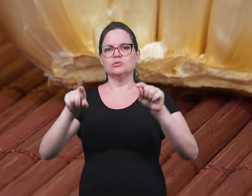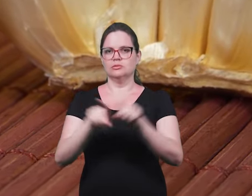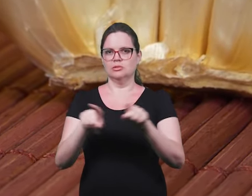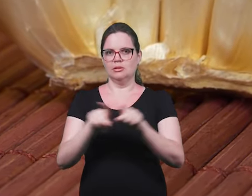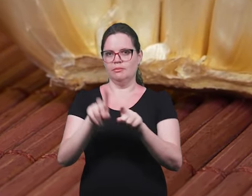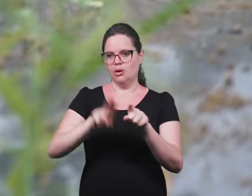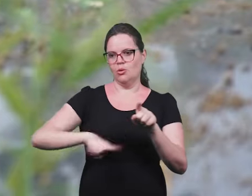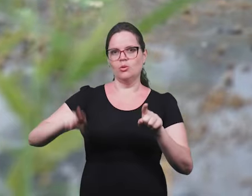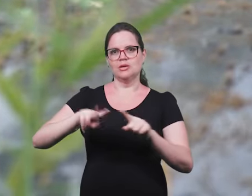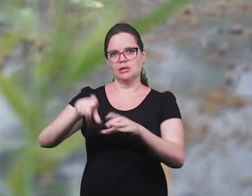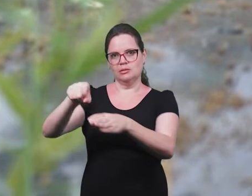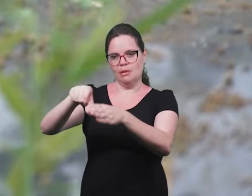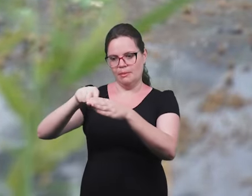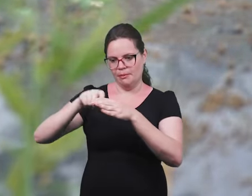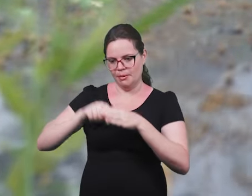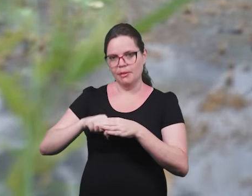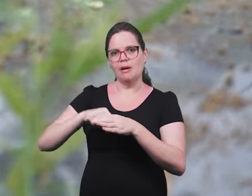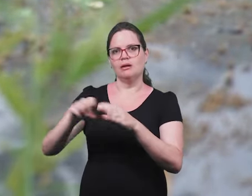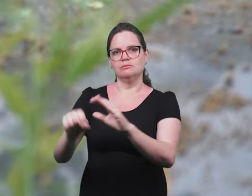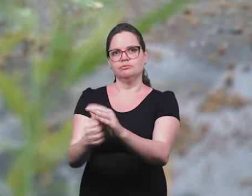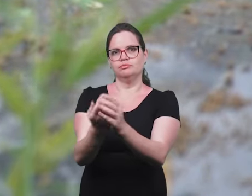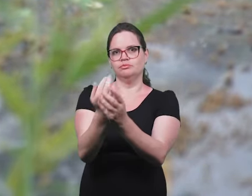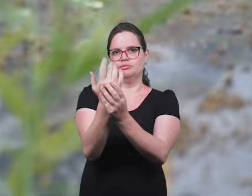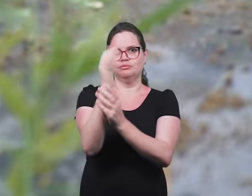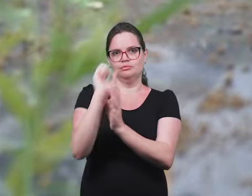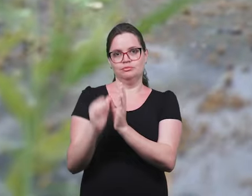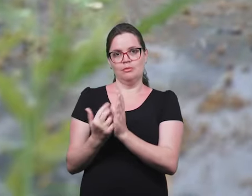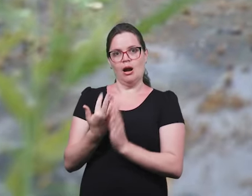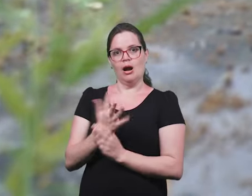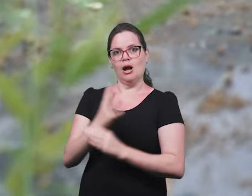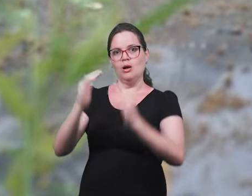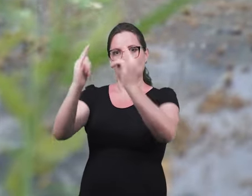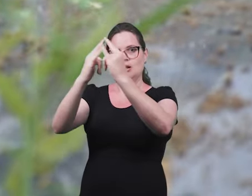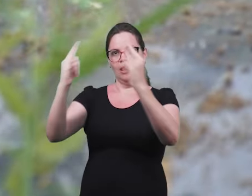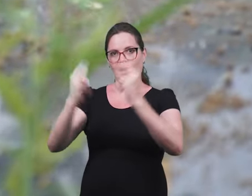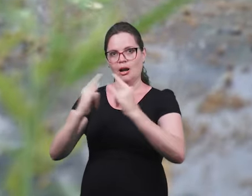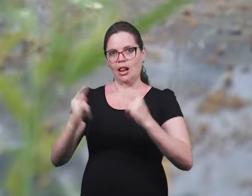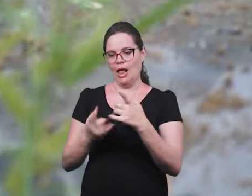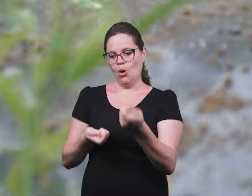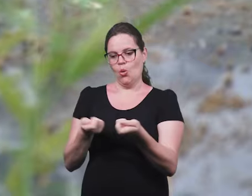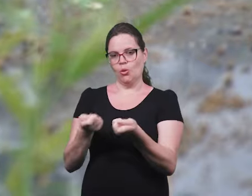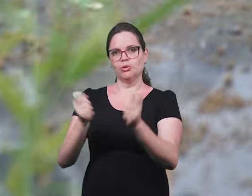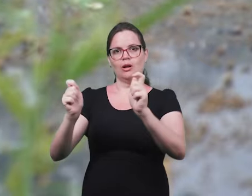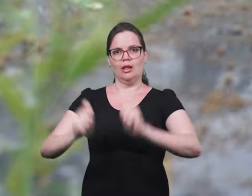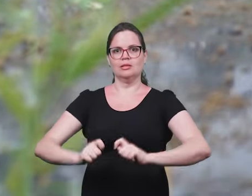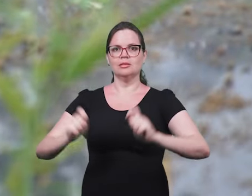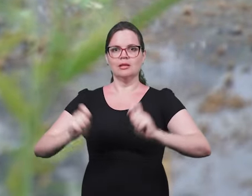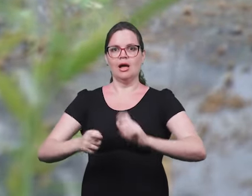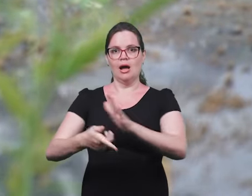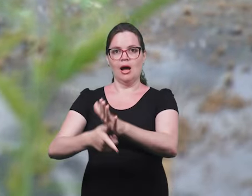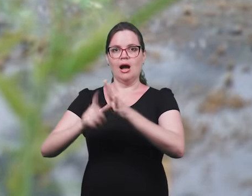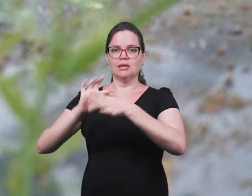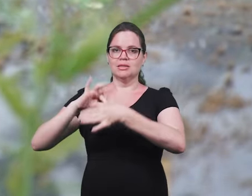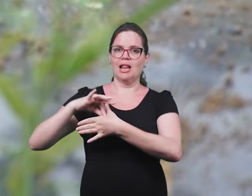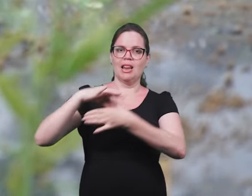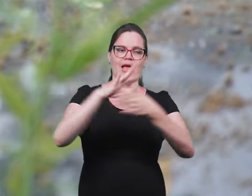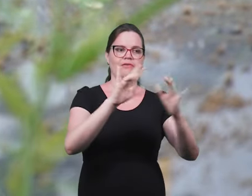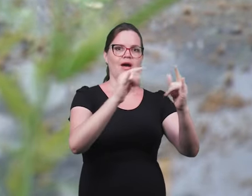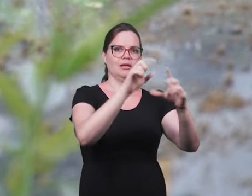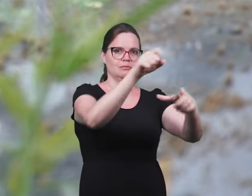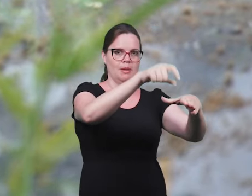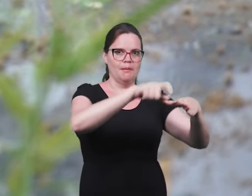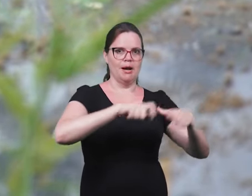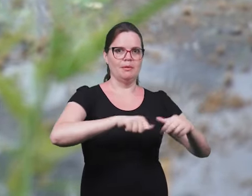Em seguida, as mudas crescem em casas de vegetação controladas, antes de serem finalmente levadas ao campo. É